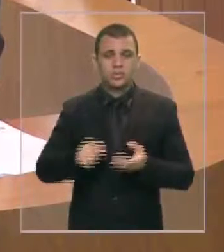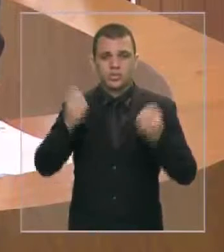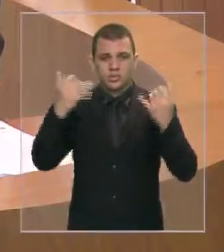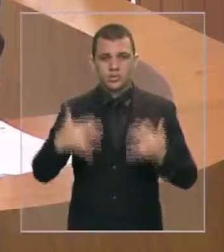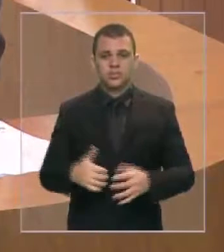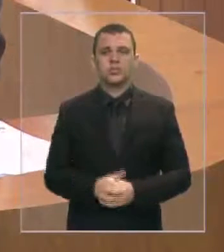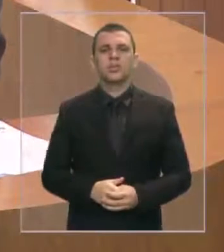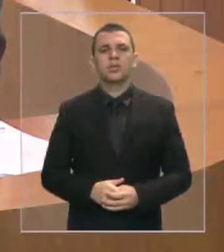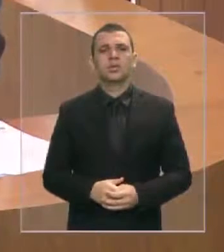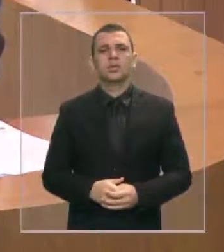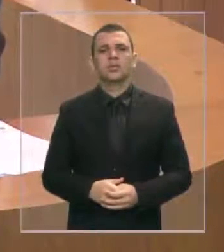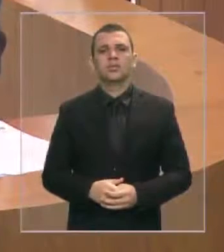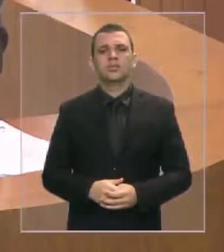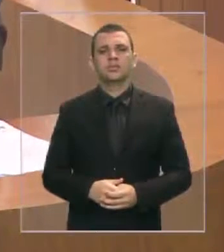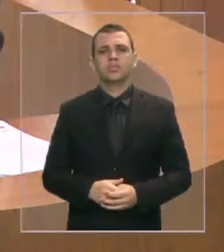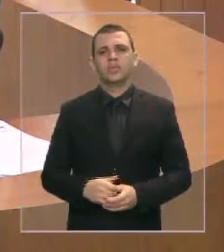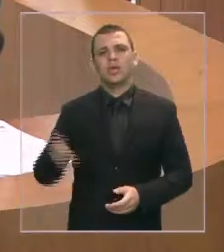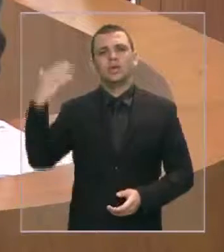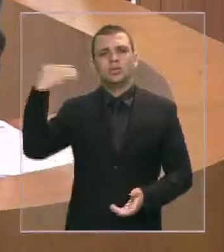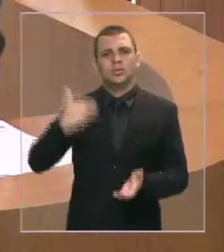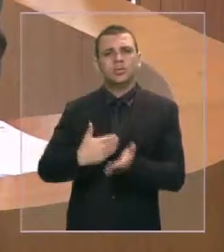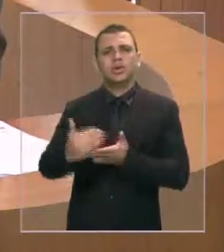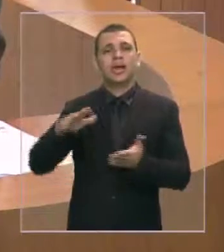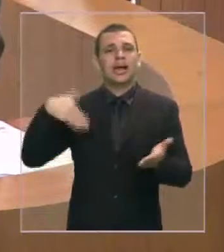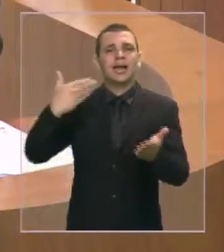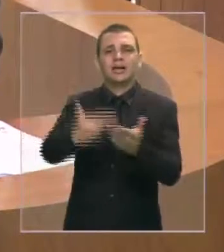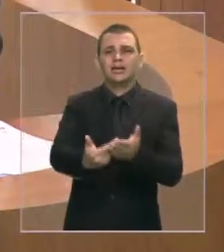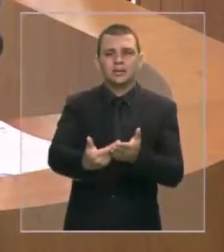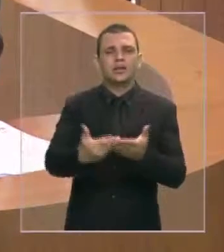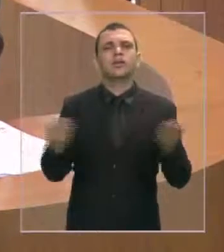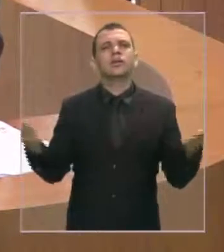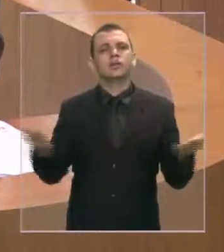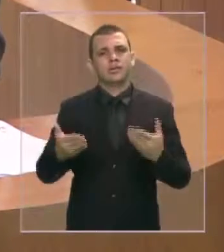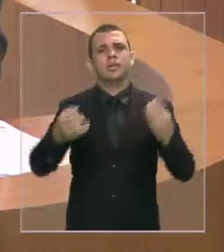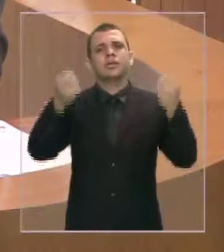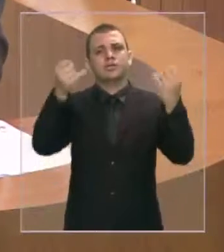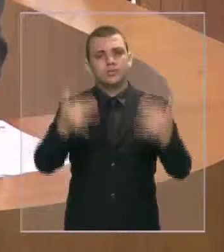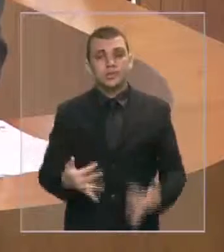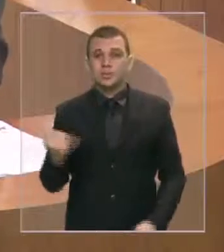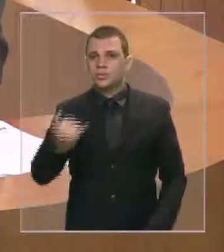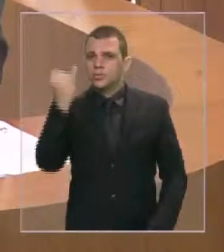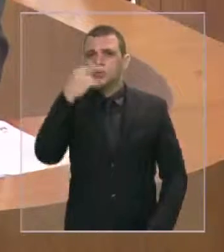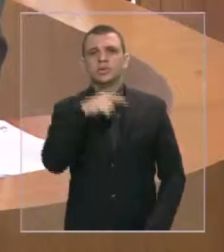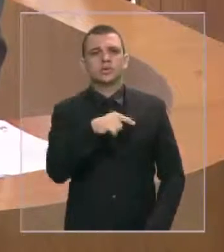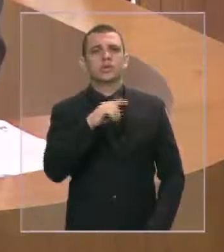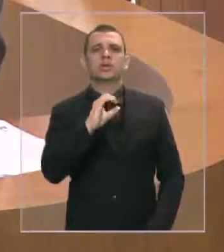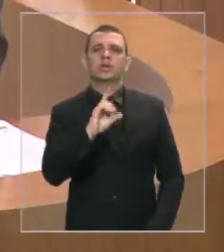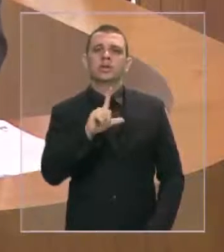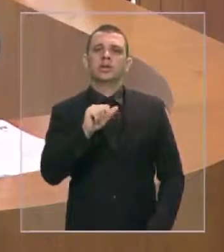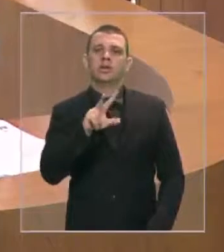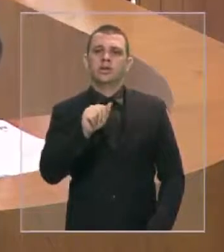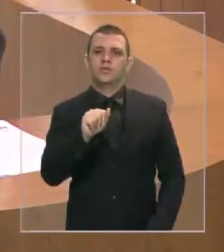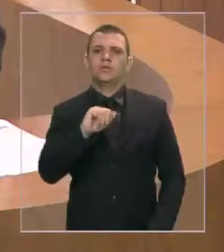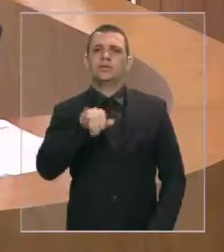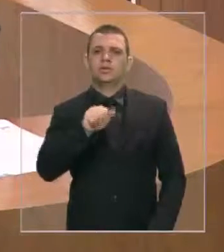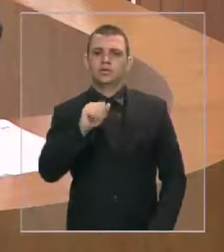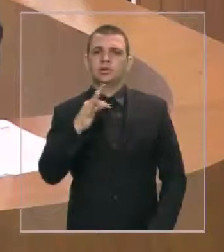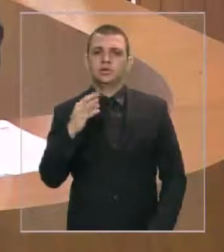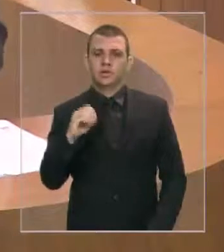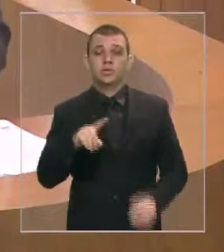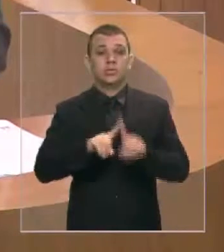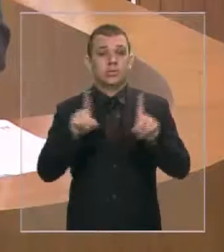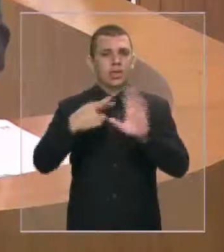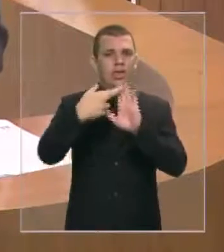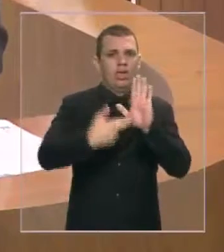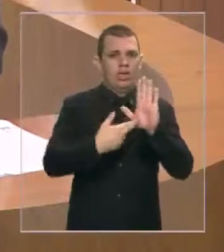apontado a importância da Lava Jato, mas regras constitucionais e processuais não podem ser quebradas. Lamento muito, já em referência ao